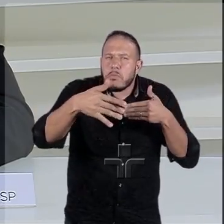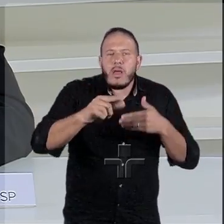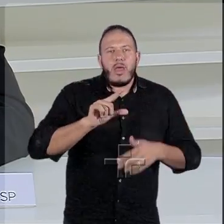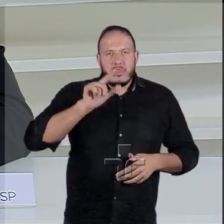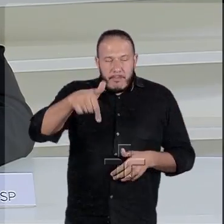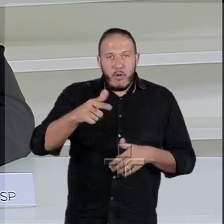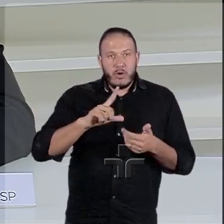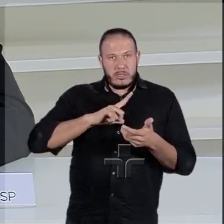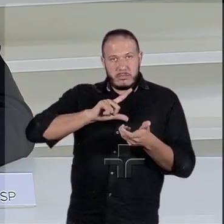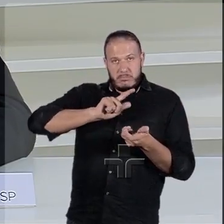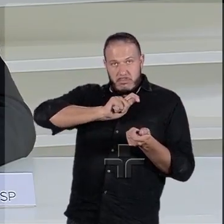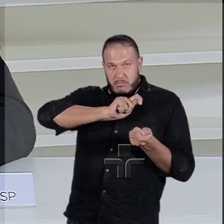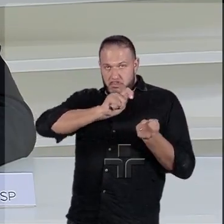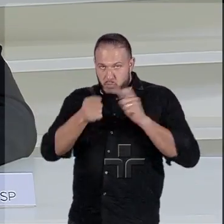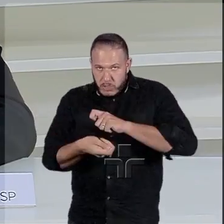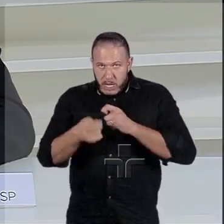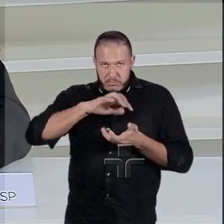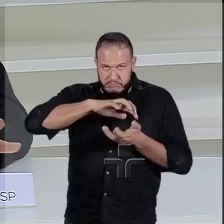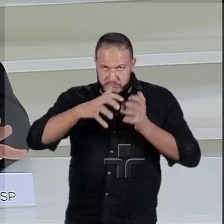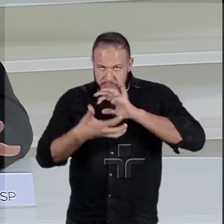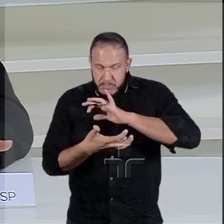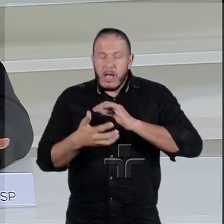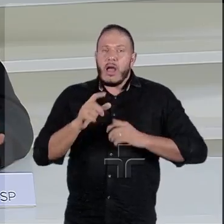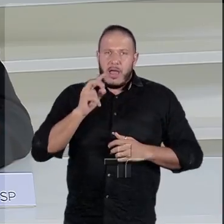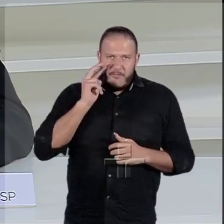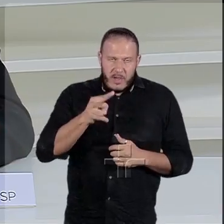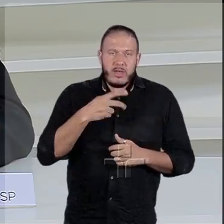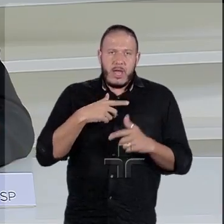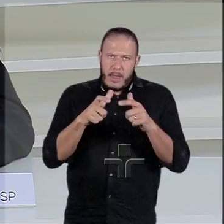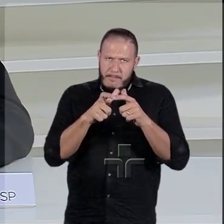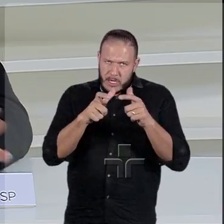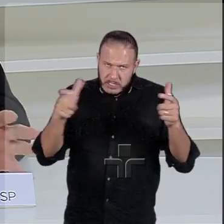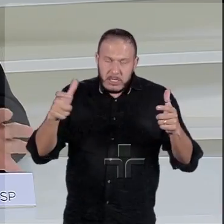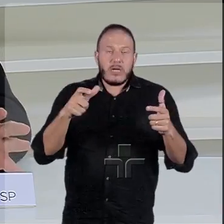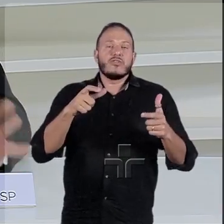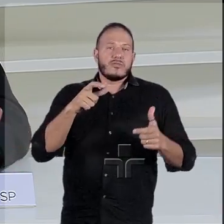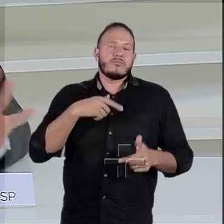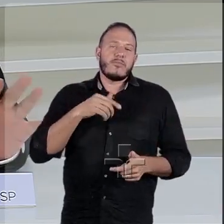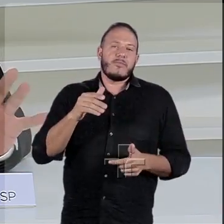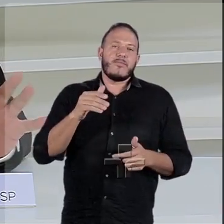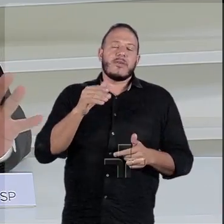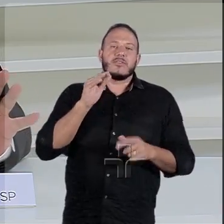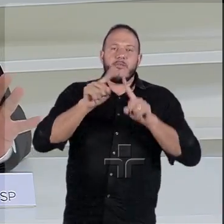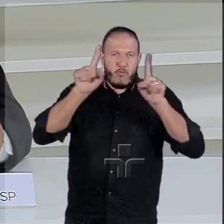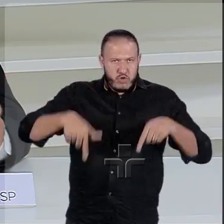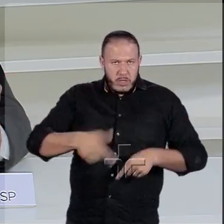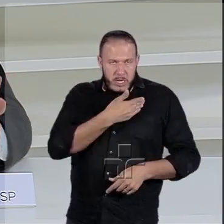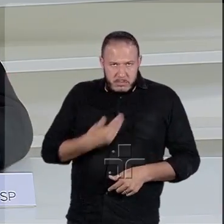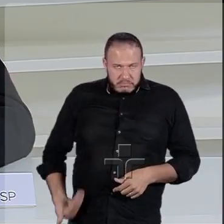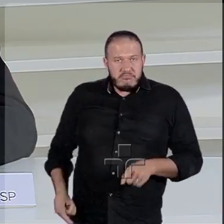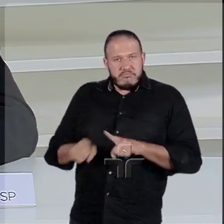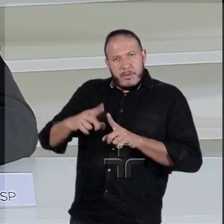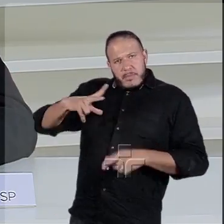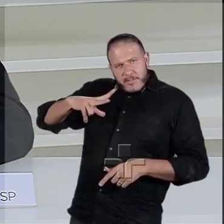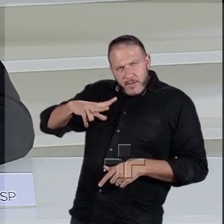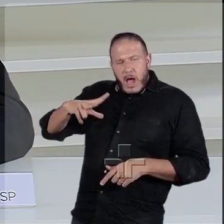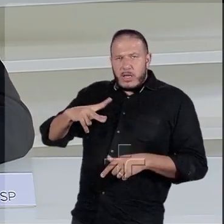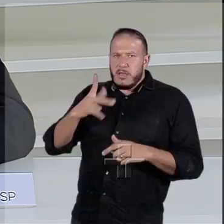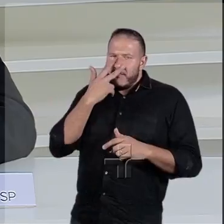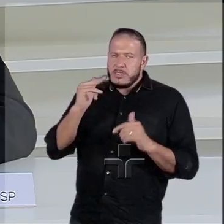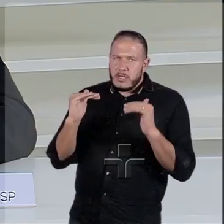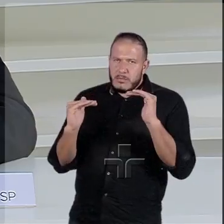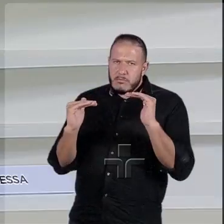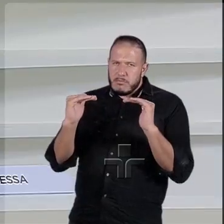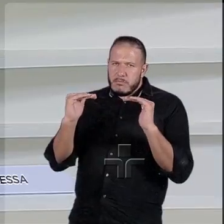feita a transição, virtualmente os trabalhadores da iniciativa privada e do setor público serão exatamente iguais do ponto de